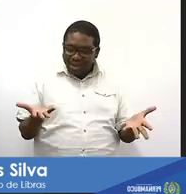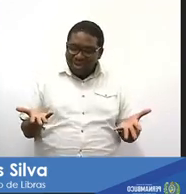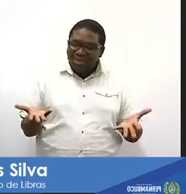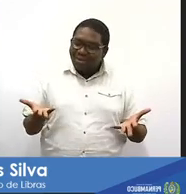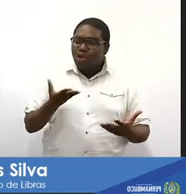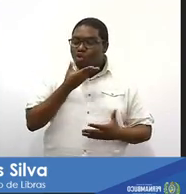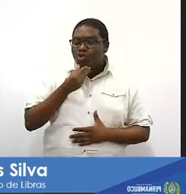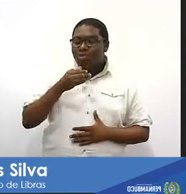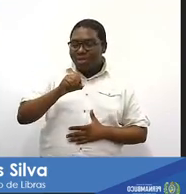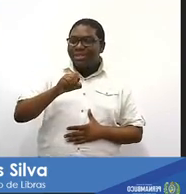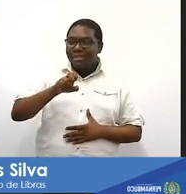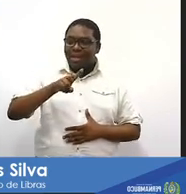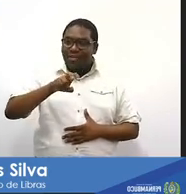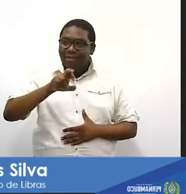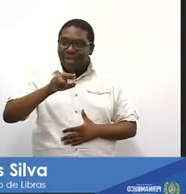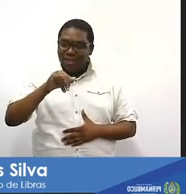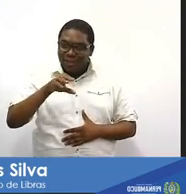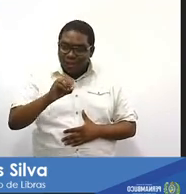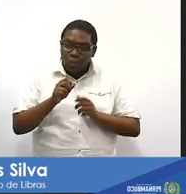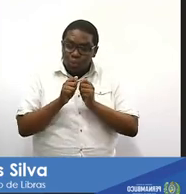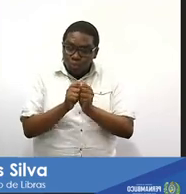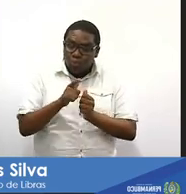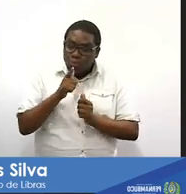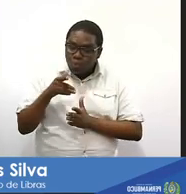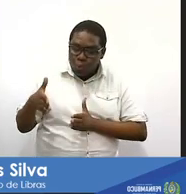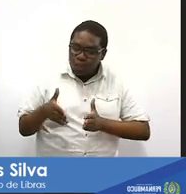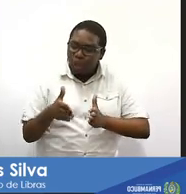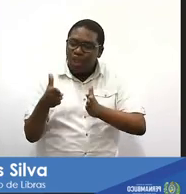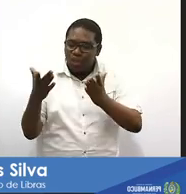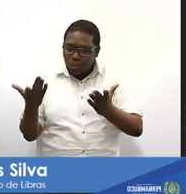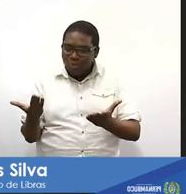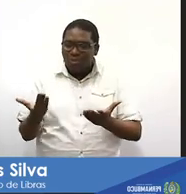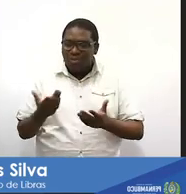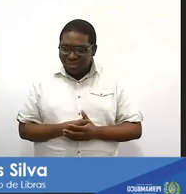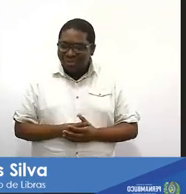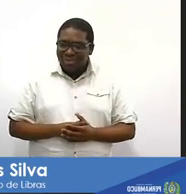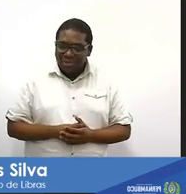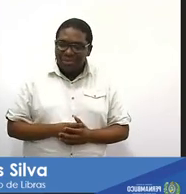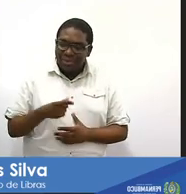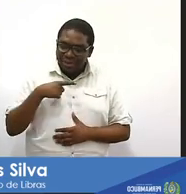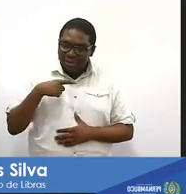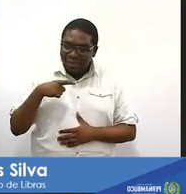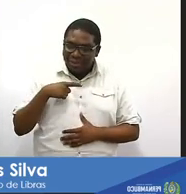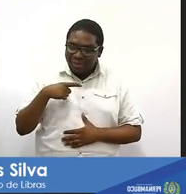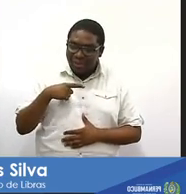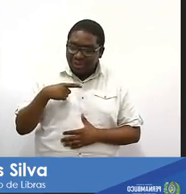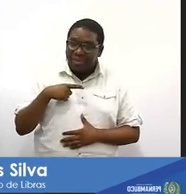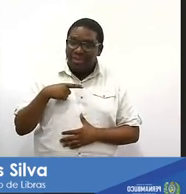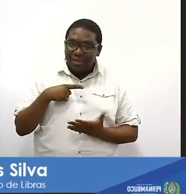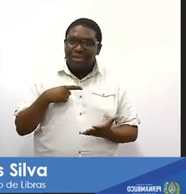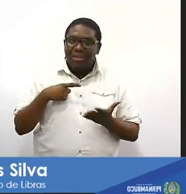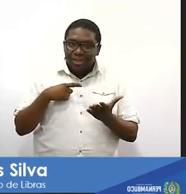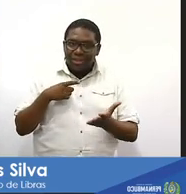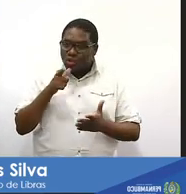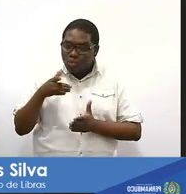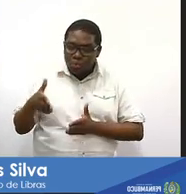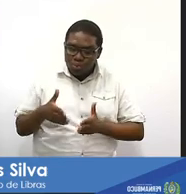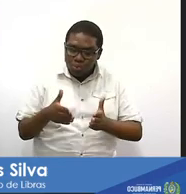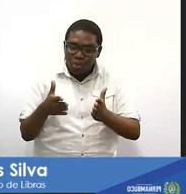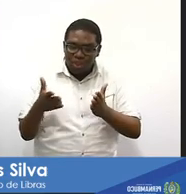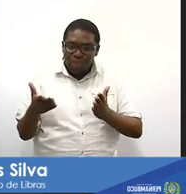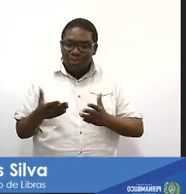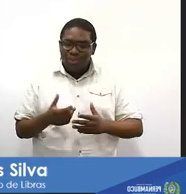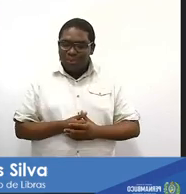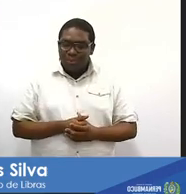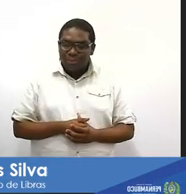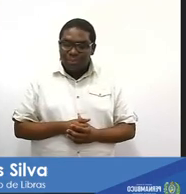Severino, ele vem acompanhando o rio, né? Vem seguindo o rio. Tem até um momento que o rio seca, o rio morre, né, com a seca.